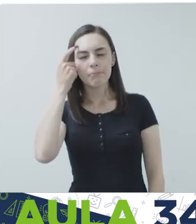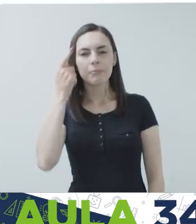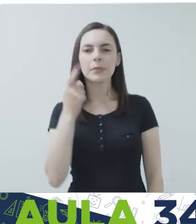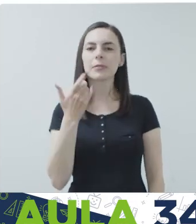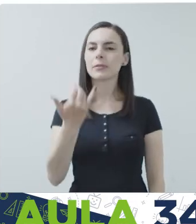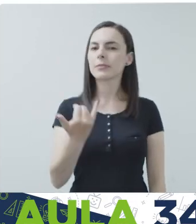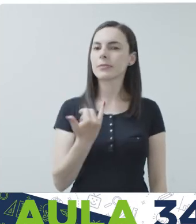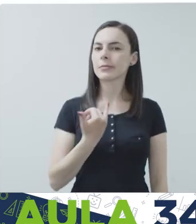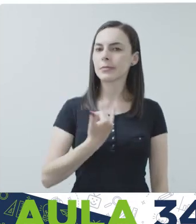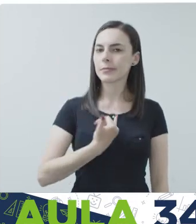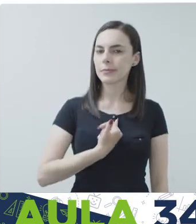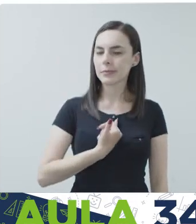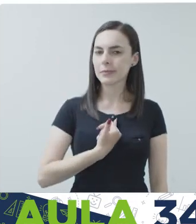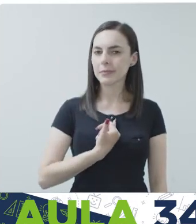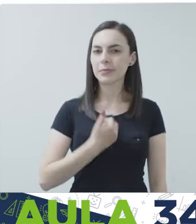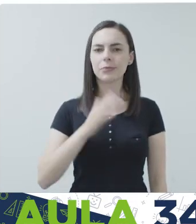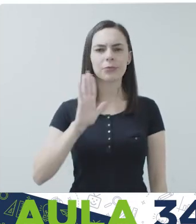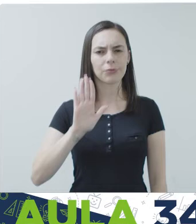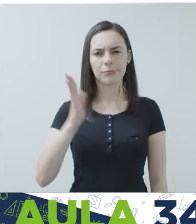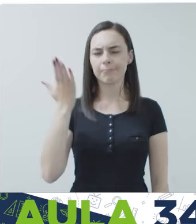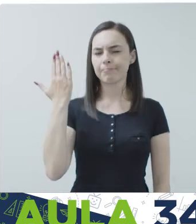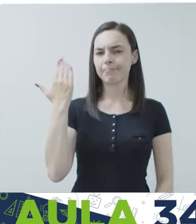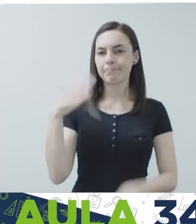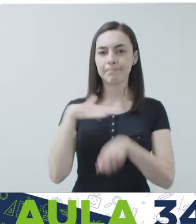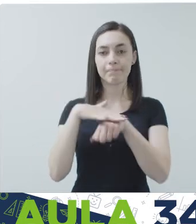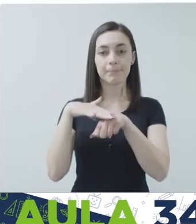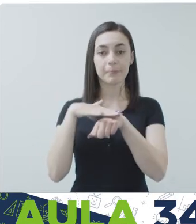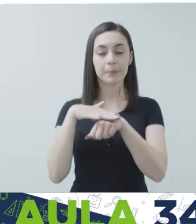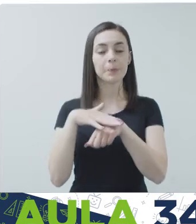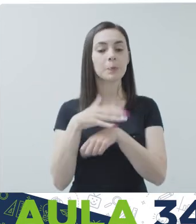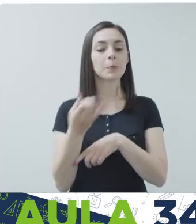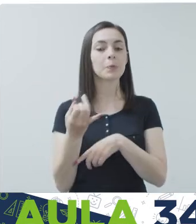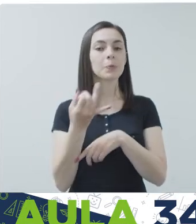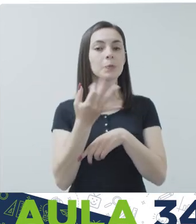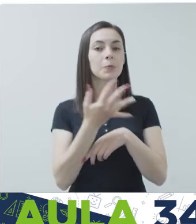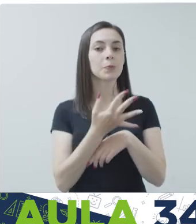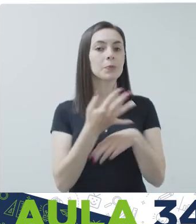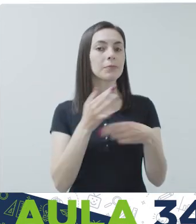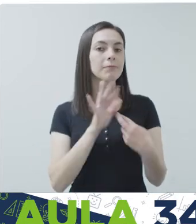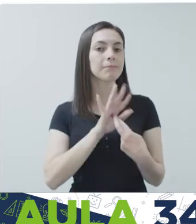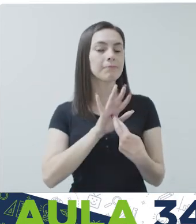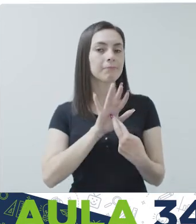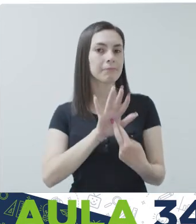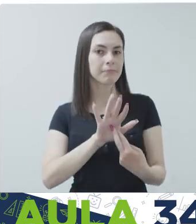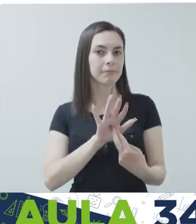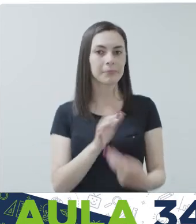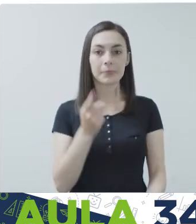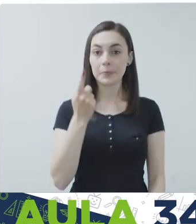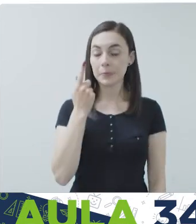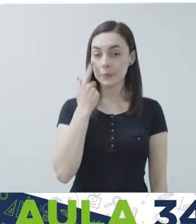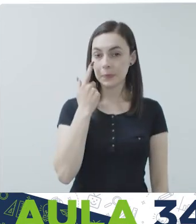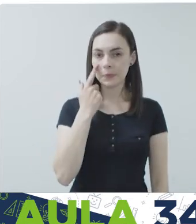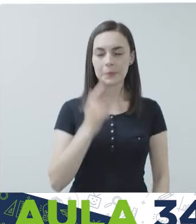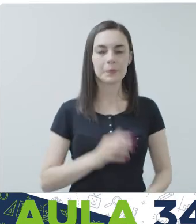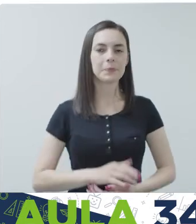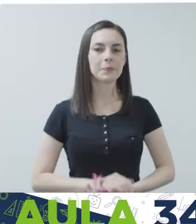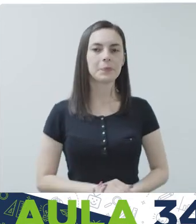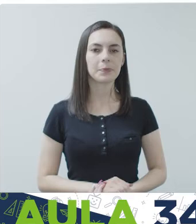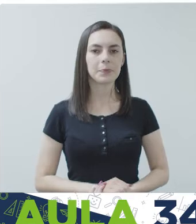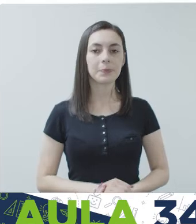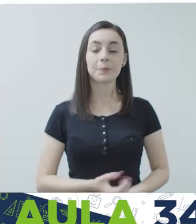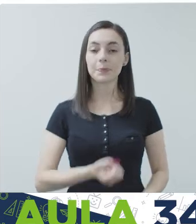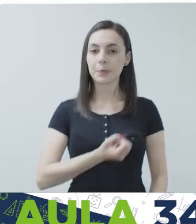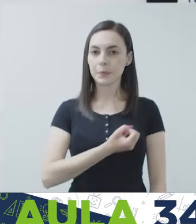me falem, já que nós já conversamos, qual é a quantidade que esse número representa. Vejam aqui com a professora Márcia.